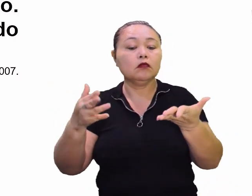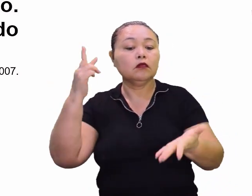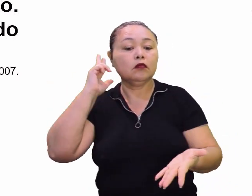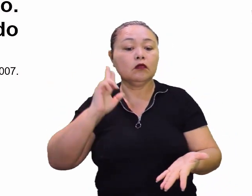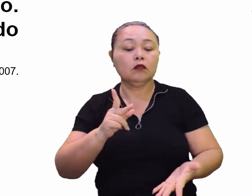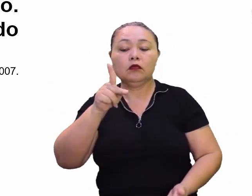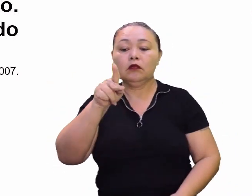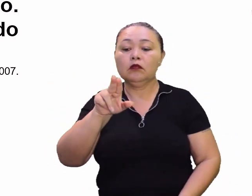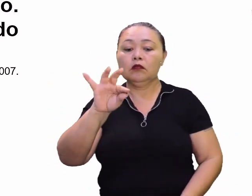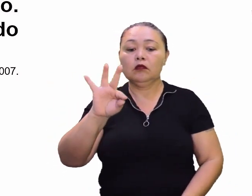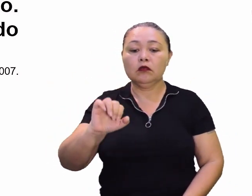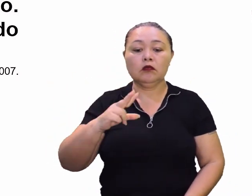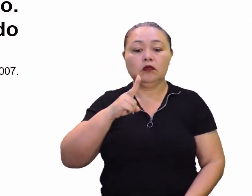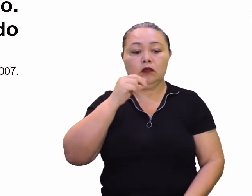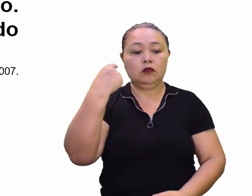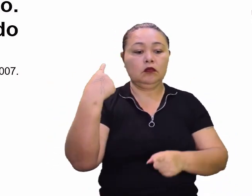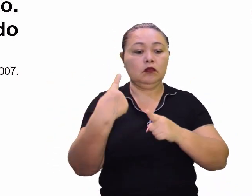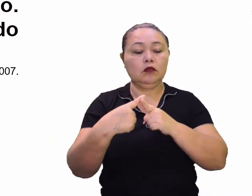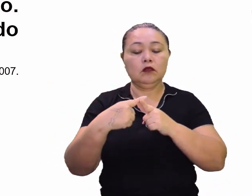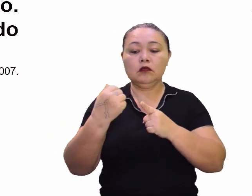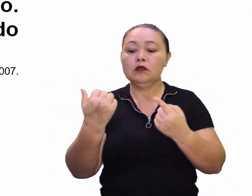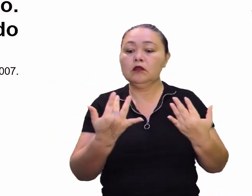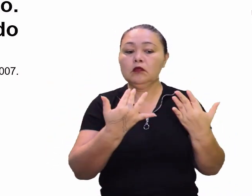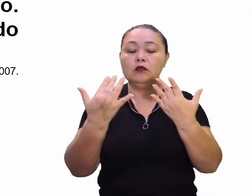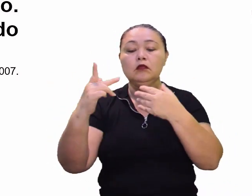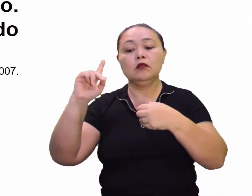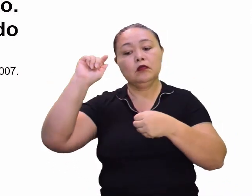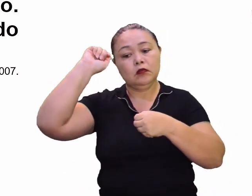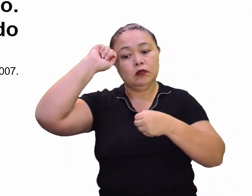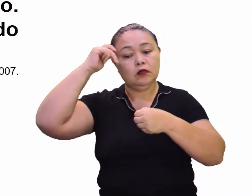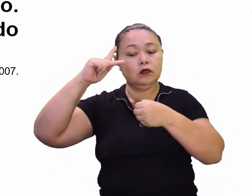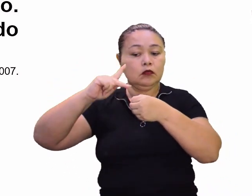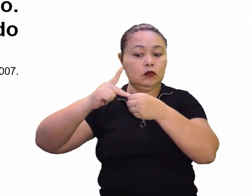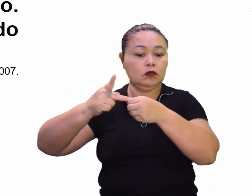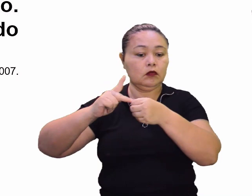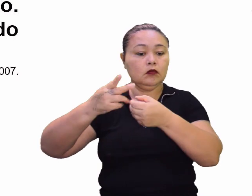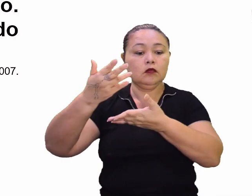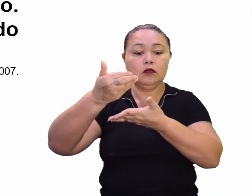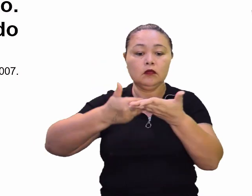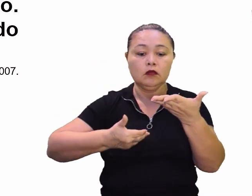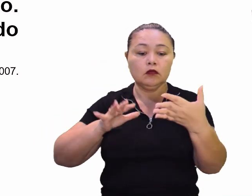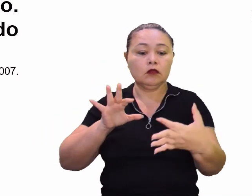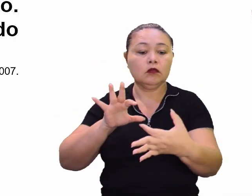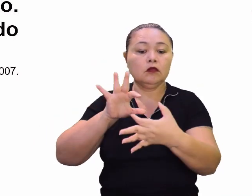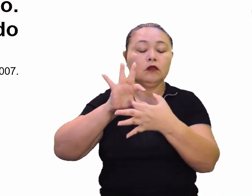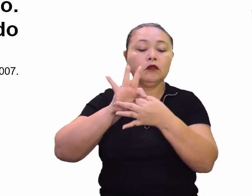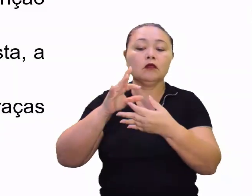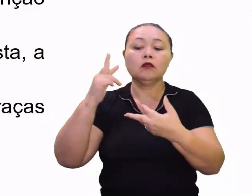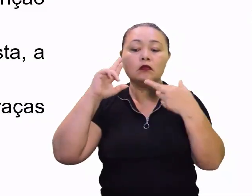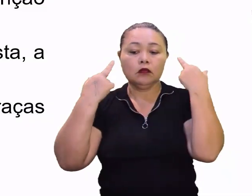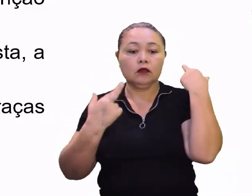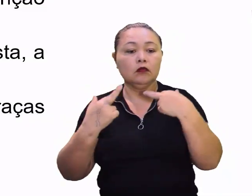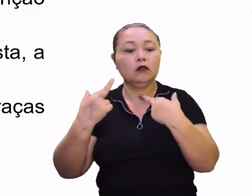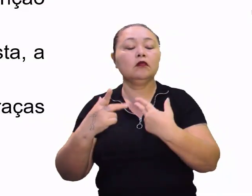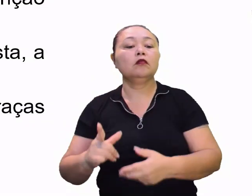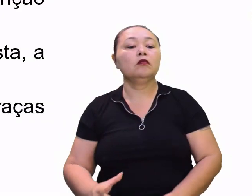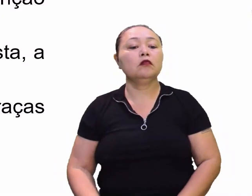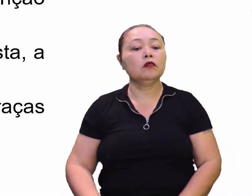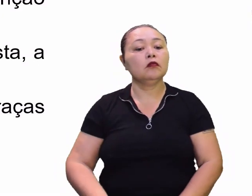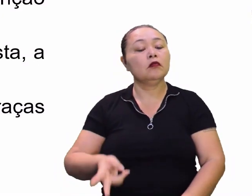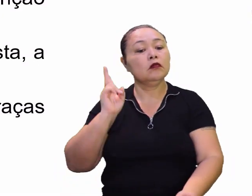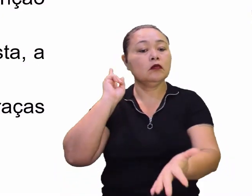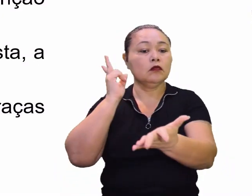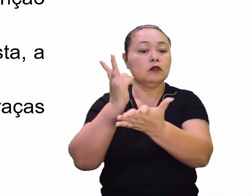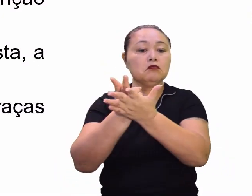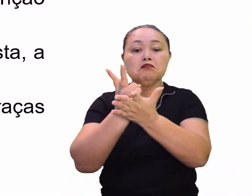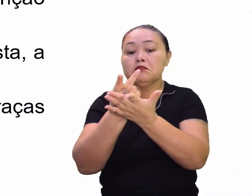Rússia de Putin é forte por causa do gás e do petróleo. Do texto, depreende-se que a Rússia